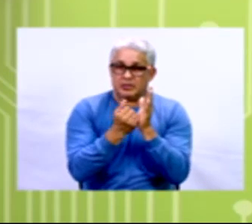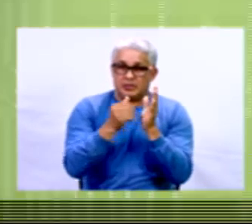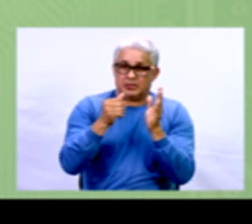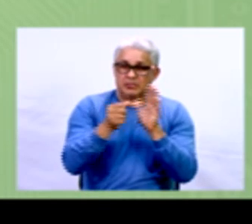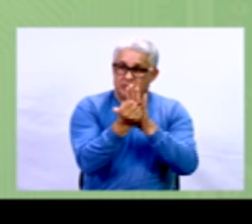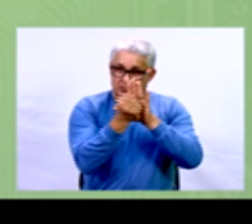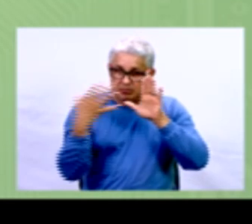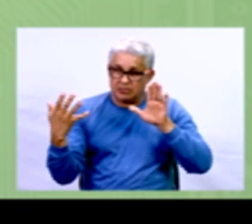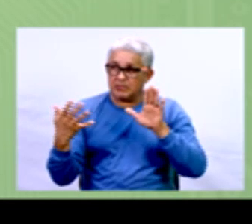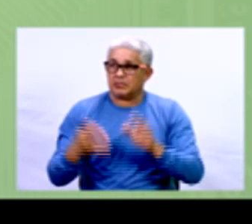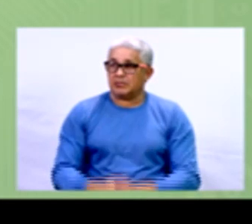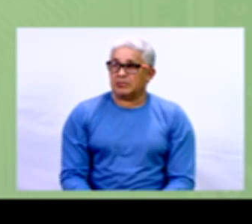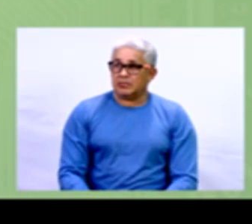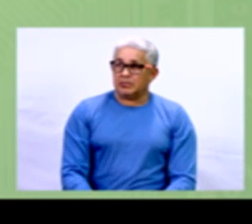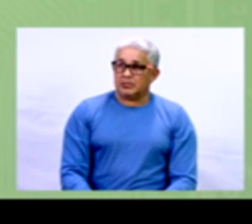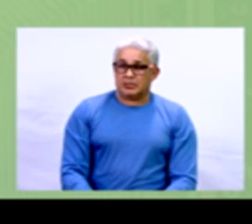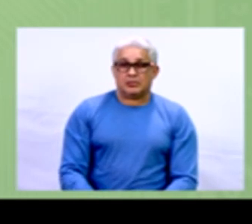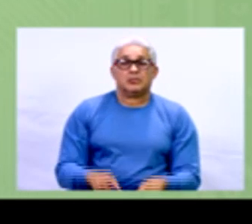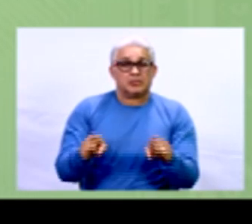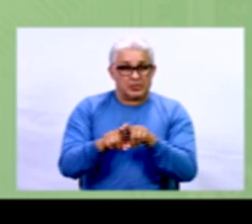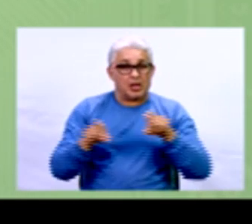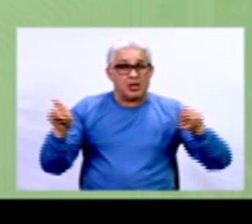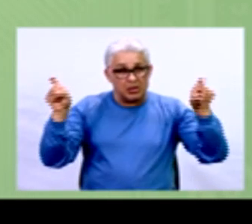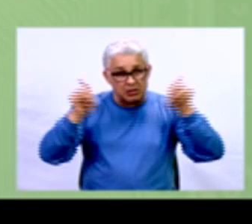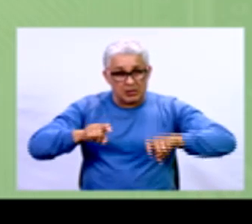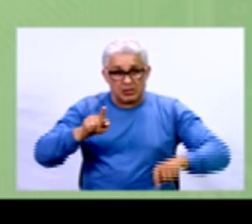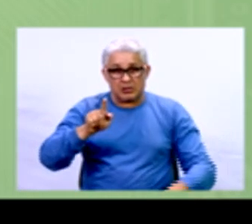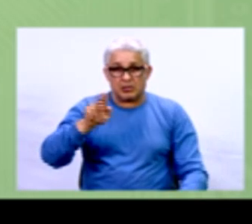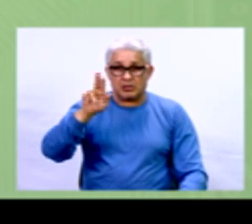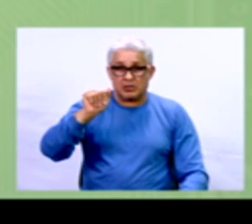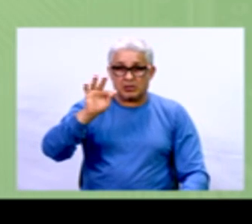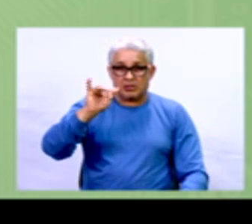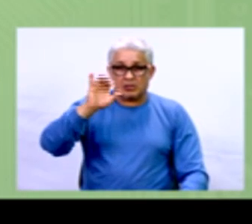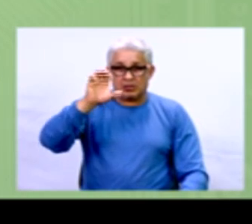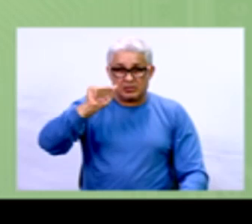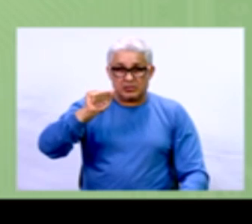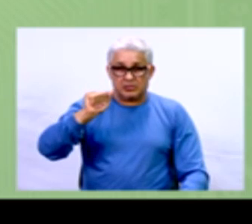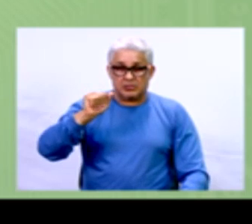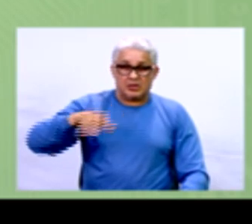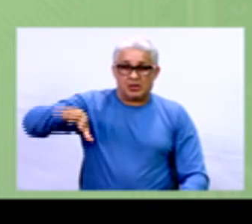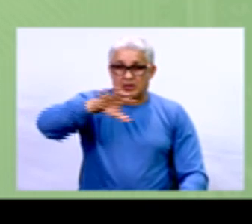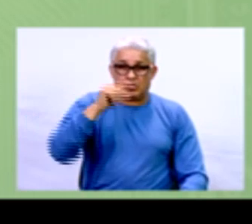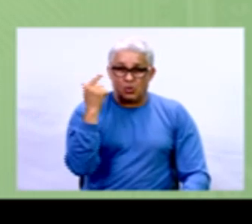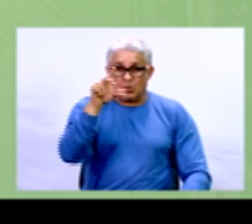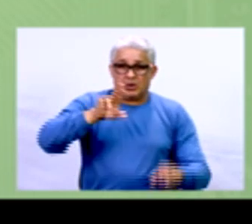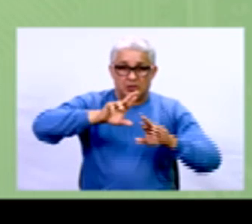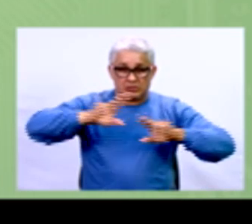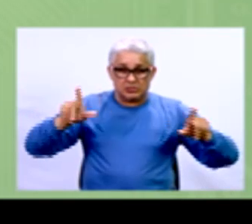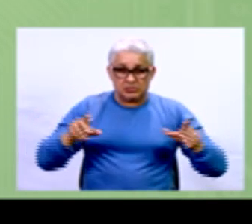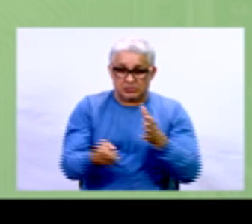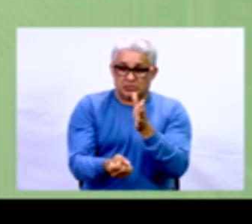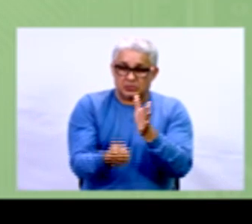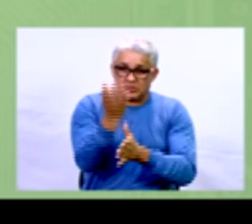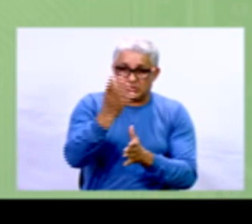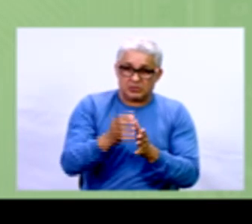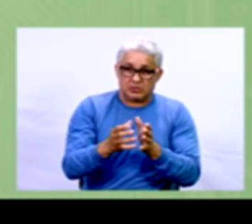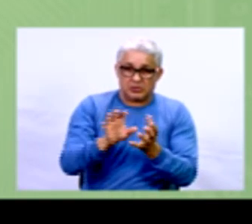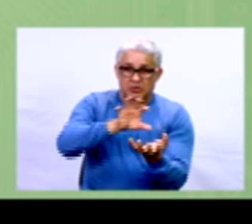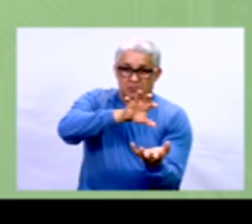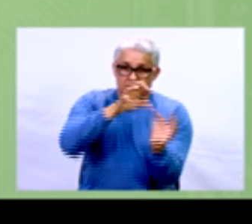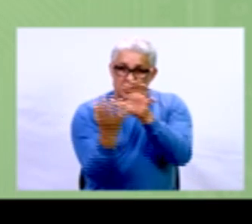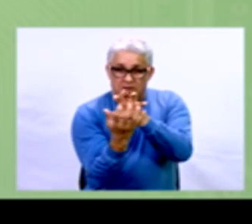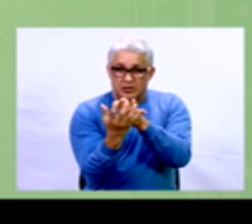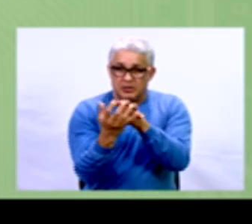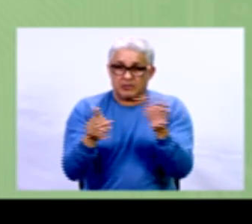aplicação. E ainda nós temos aqui a computação gráfica, que é uma outra área, que ele vai criar interfaces para